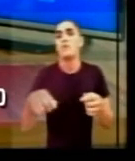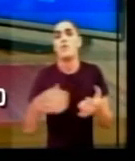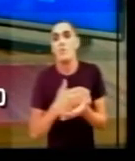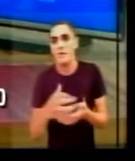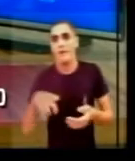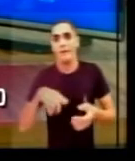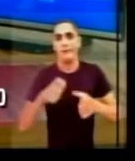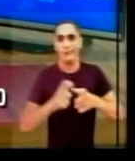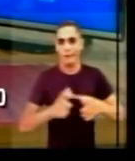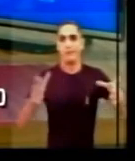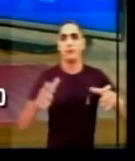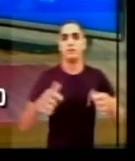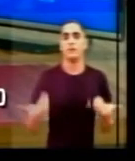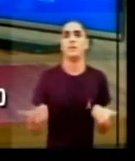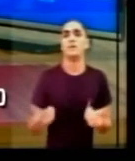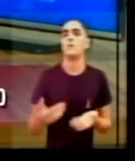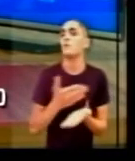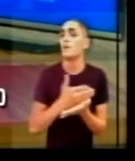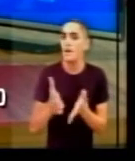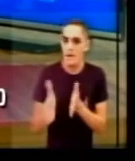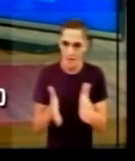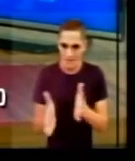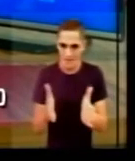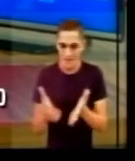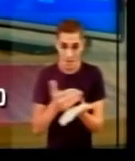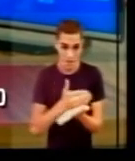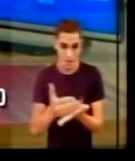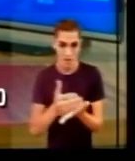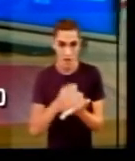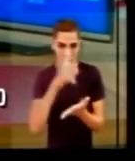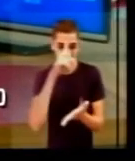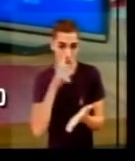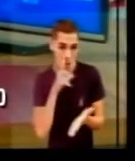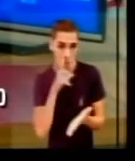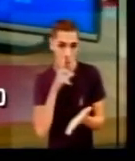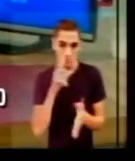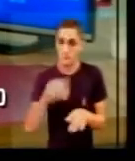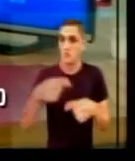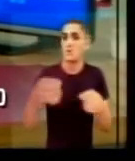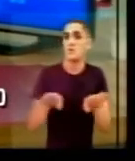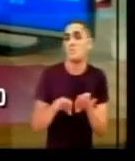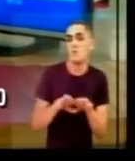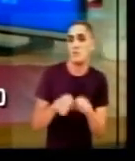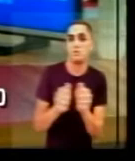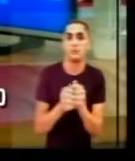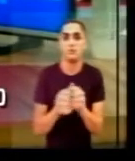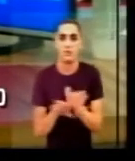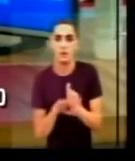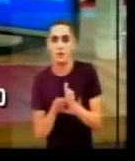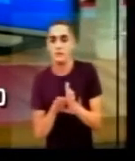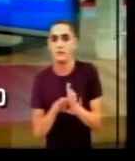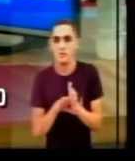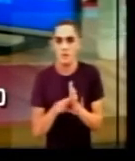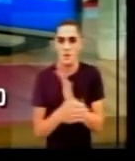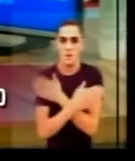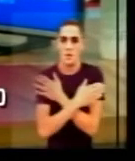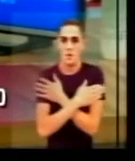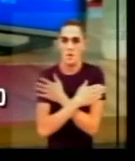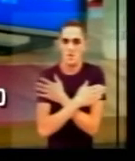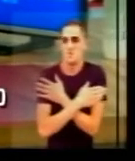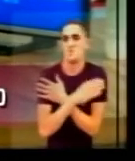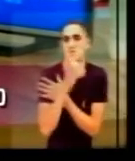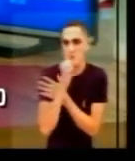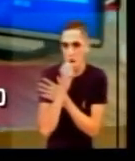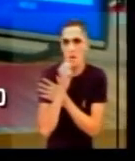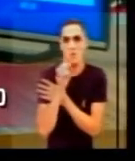do início da fase amarela, que coincidiu também com aquele feriado prolongado. O que aconteceu depois disso